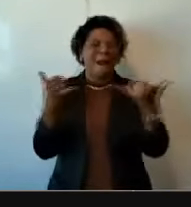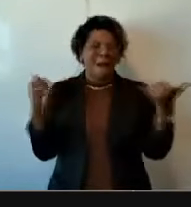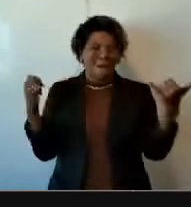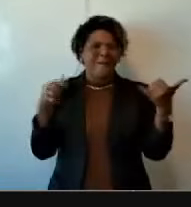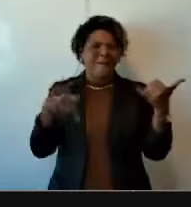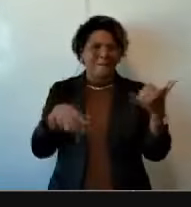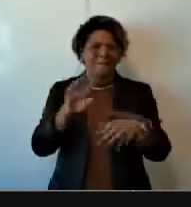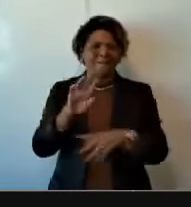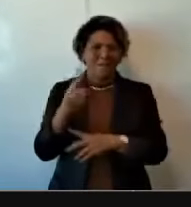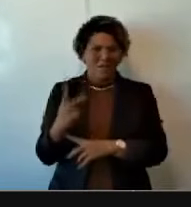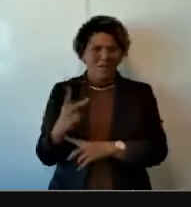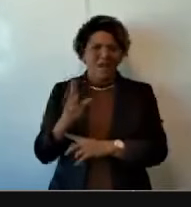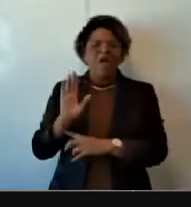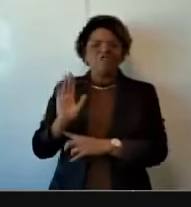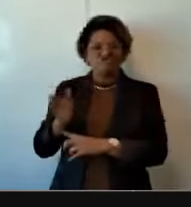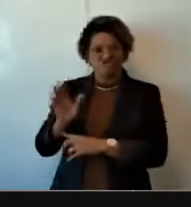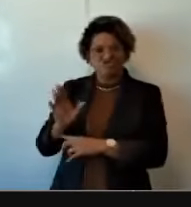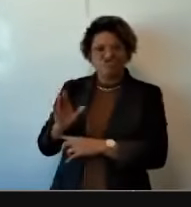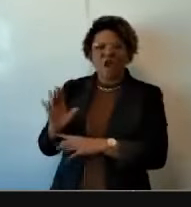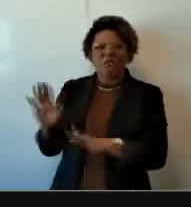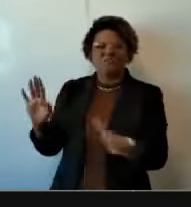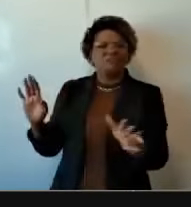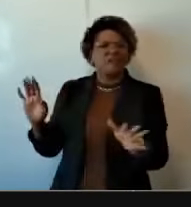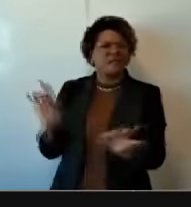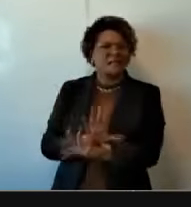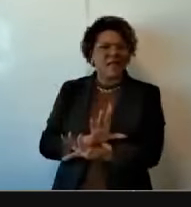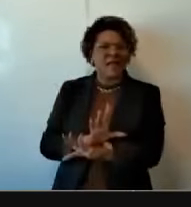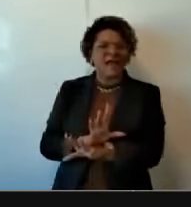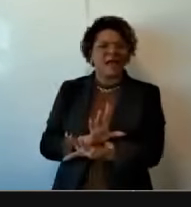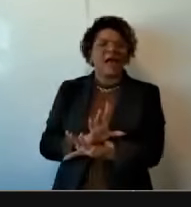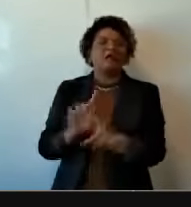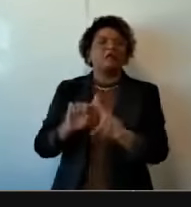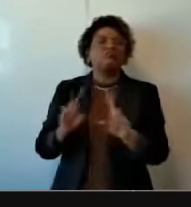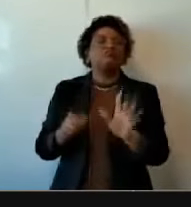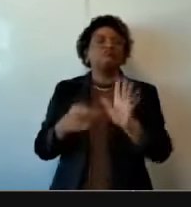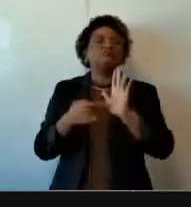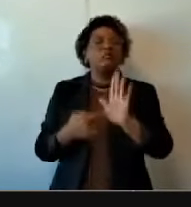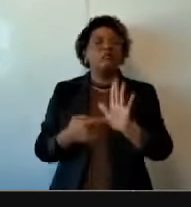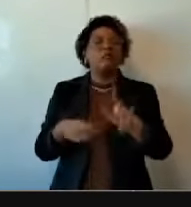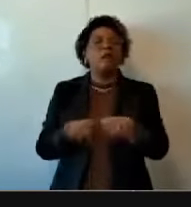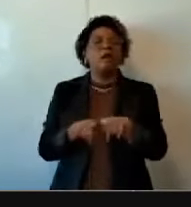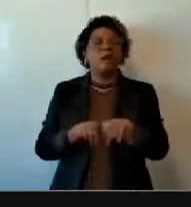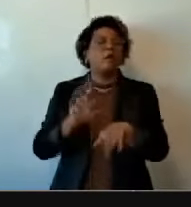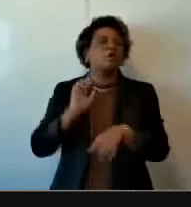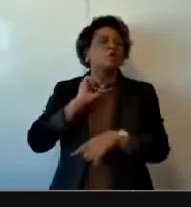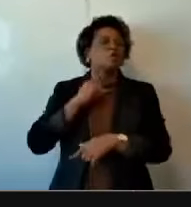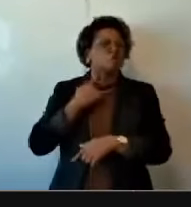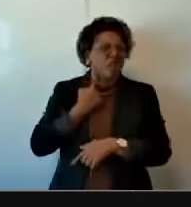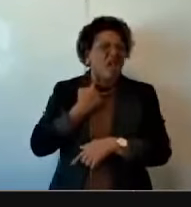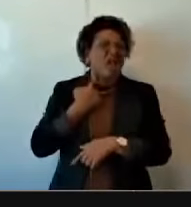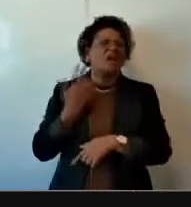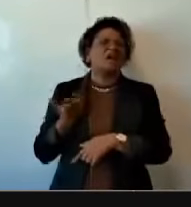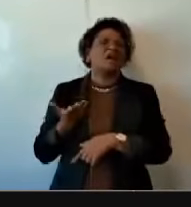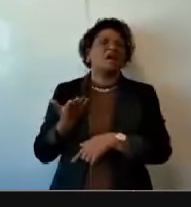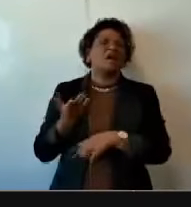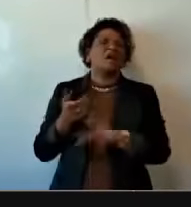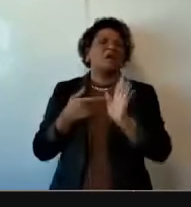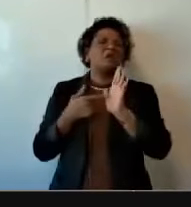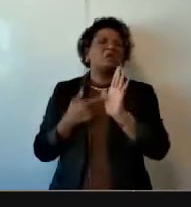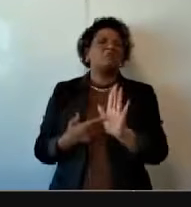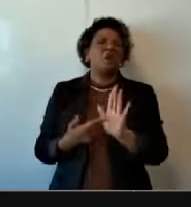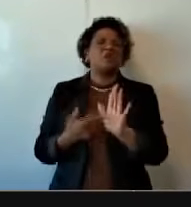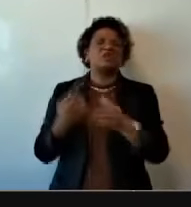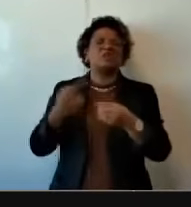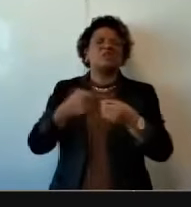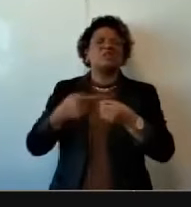mas traz insegurança, traz sujeira, traz, de fato, um aspecto muito ruim de uma cidade mal cuidada.